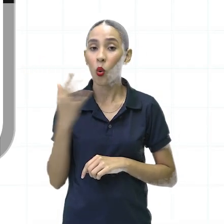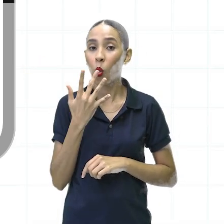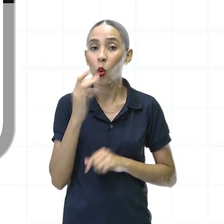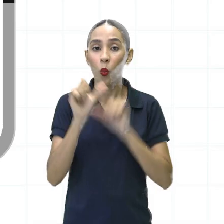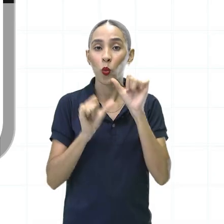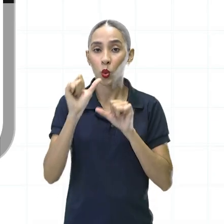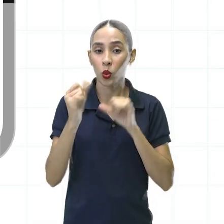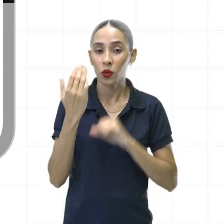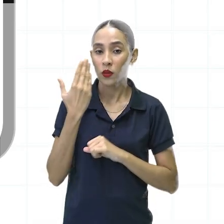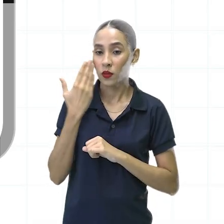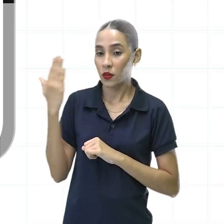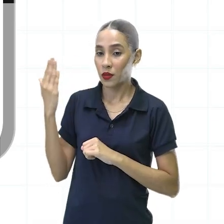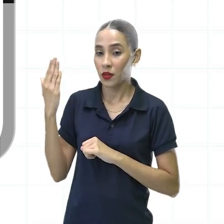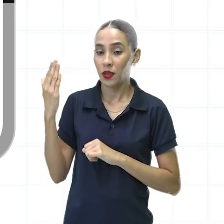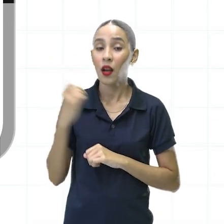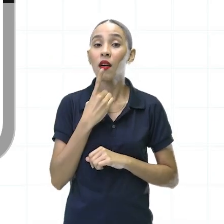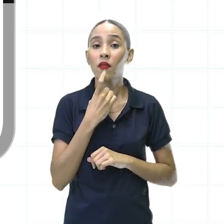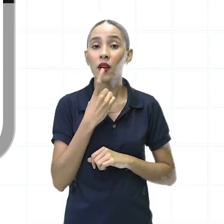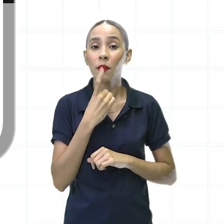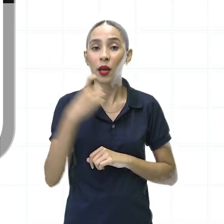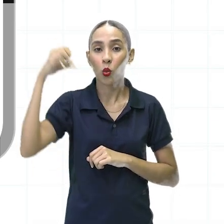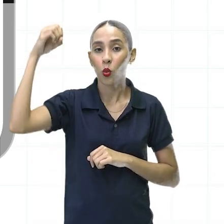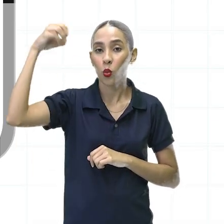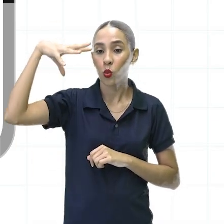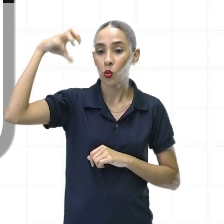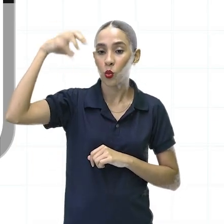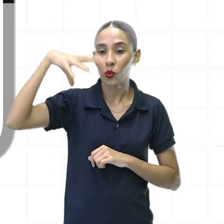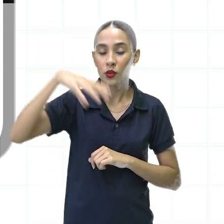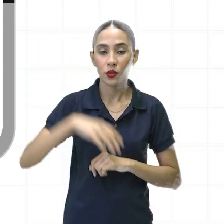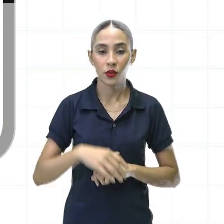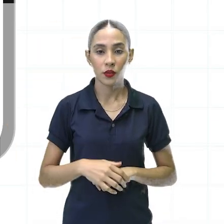vamos mudar aqui para o vermelho,